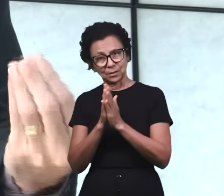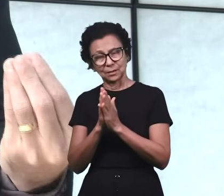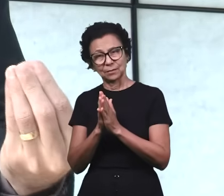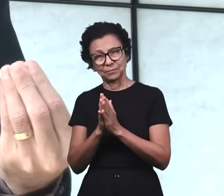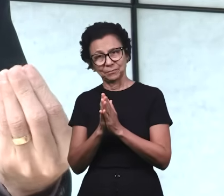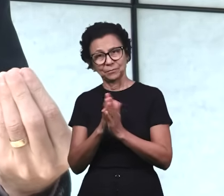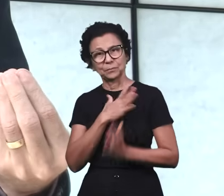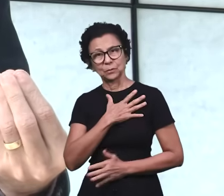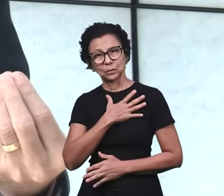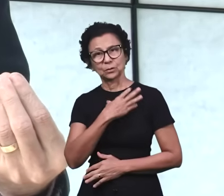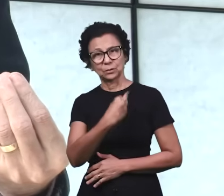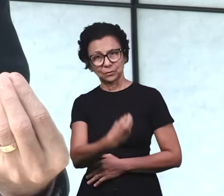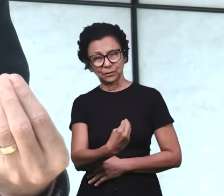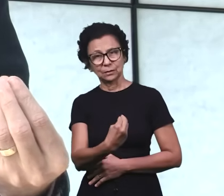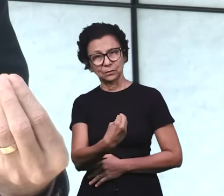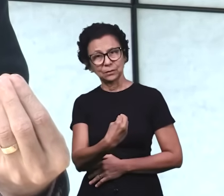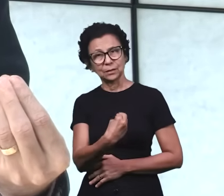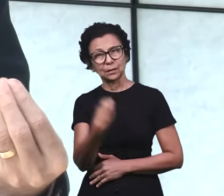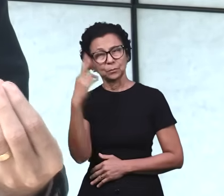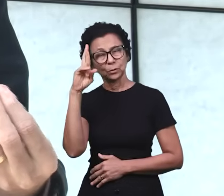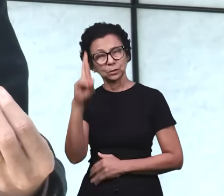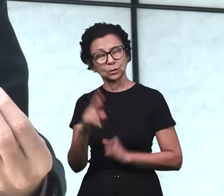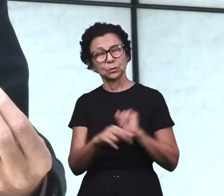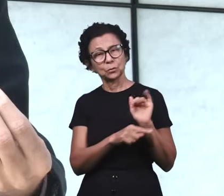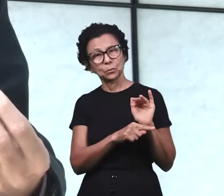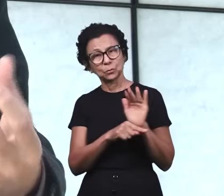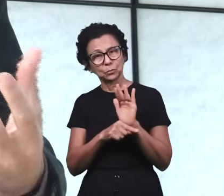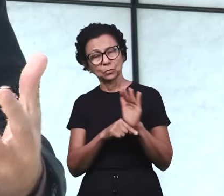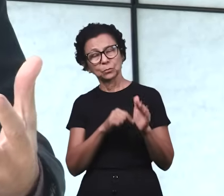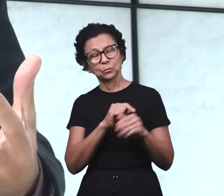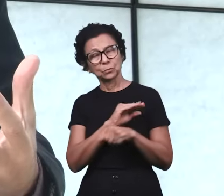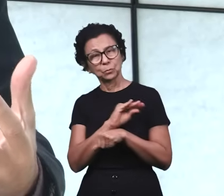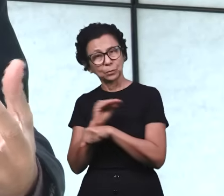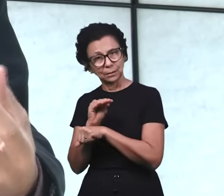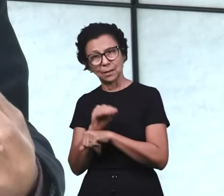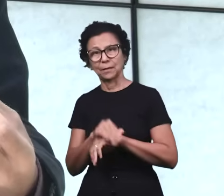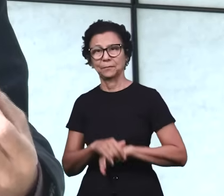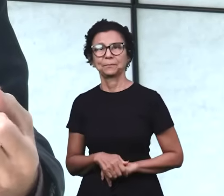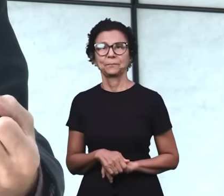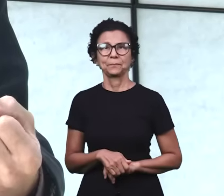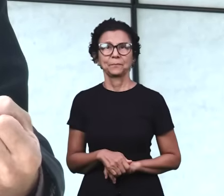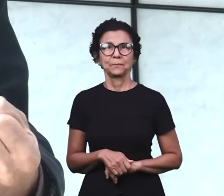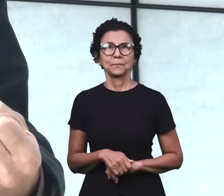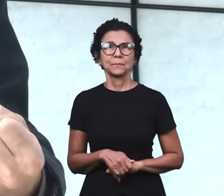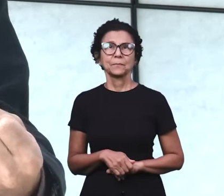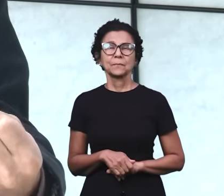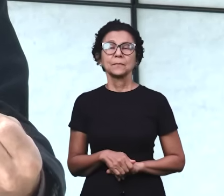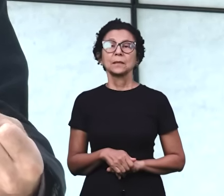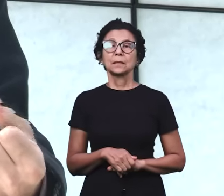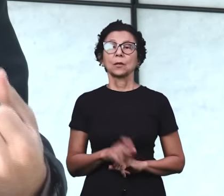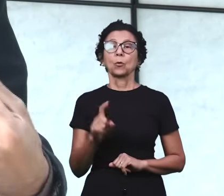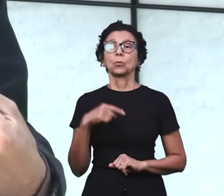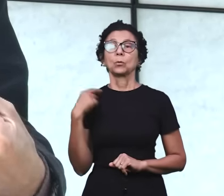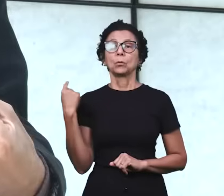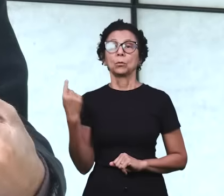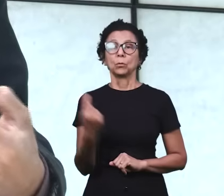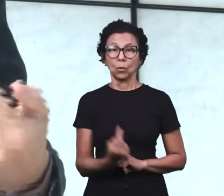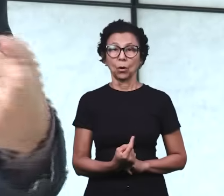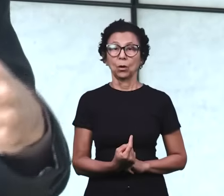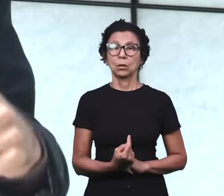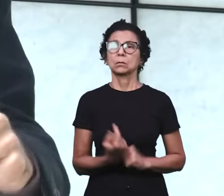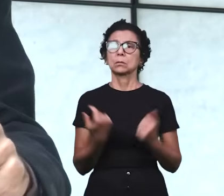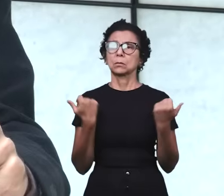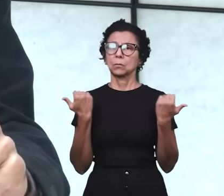esse propósito que Deus colocou na nossa vida, nas nossas mãos, que somos agora parte de um exército